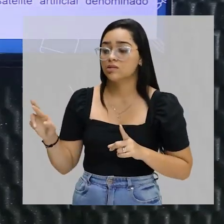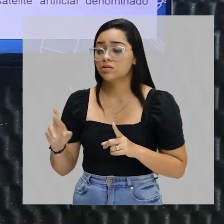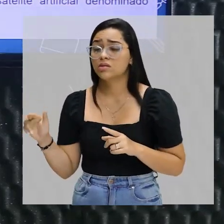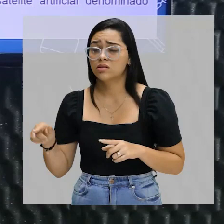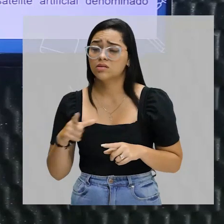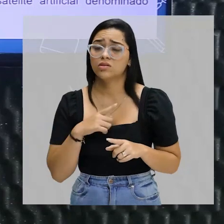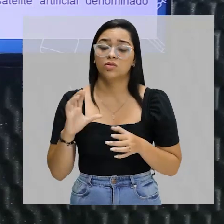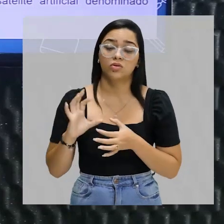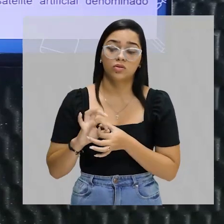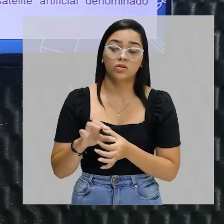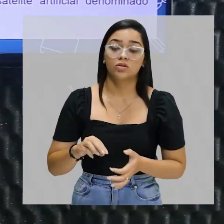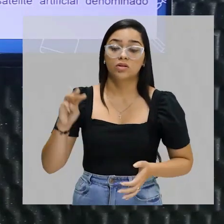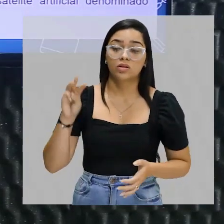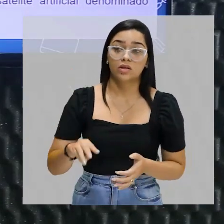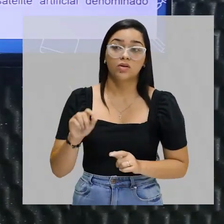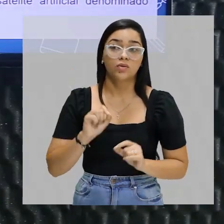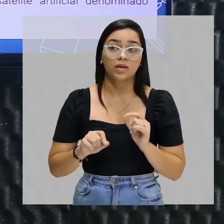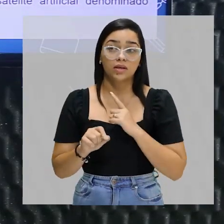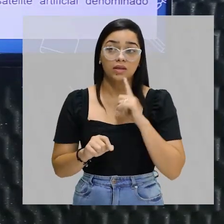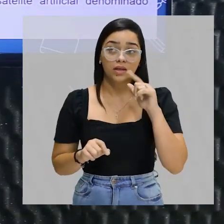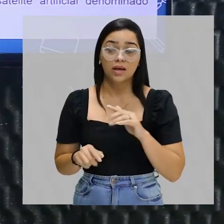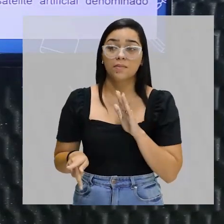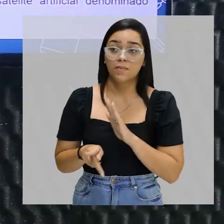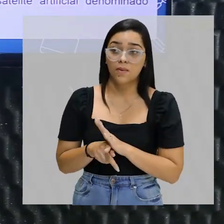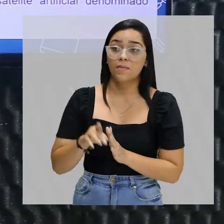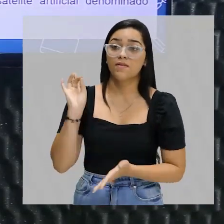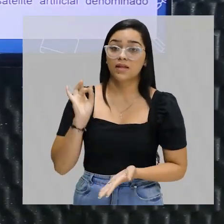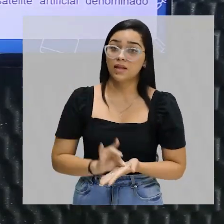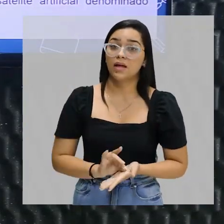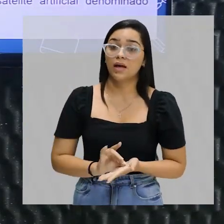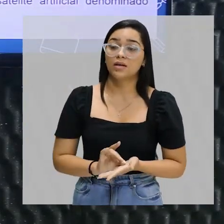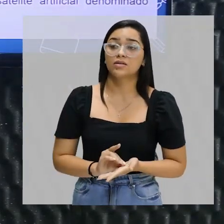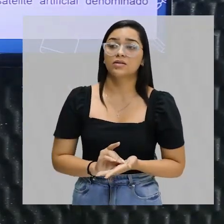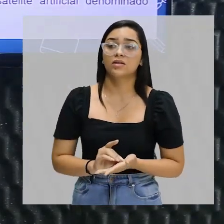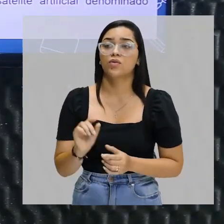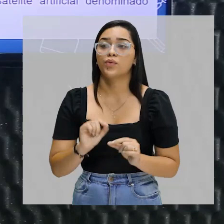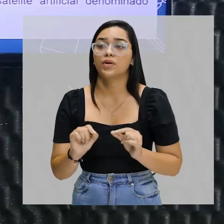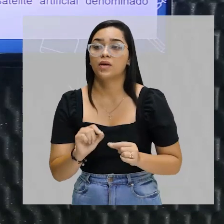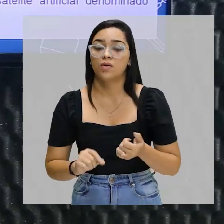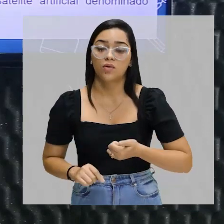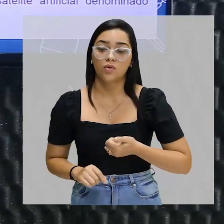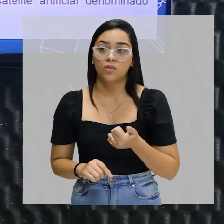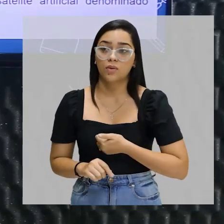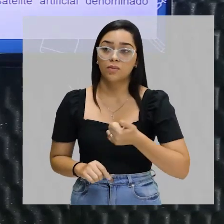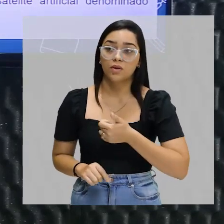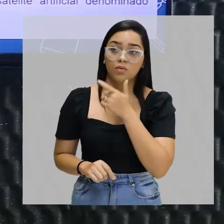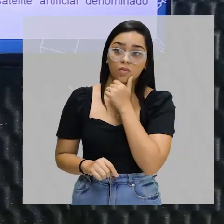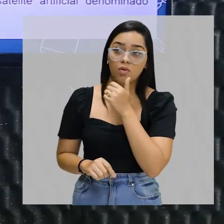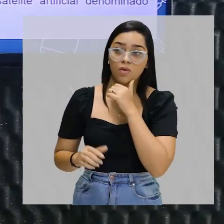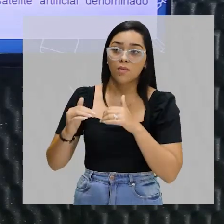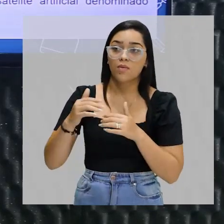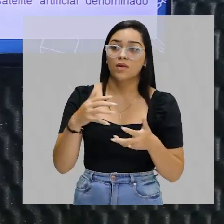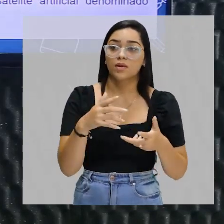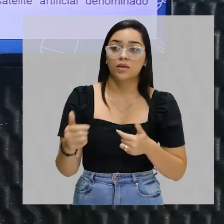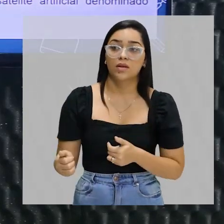Nesse contexto né E quem vai dar os primeiros passos aí é o de fato a União Soviética Tá certo mandando por exemplo o primeiro homem tá certo para fora